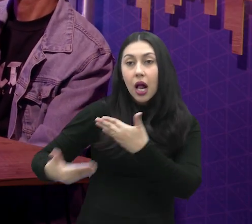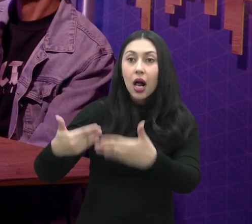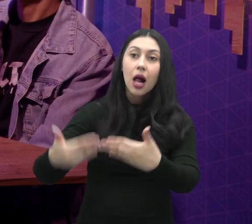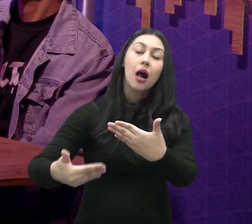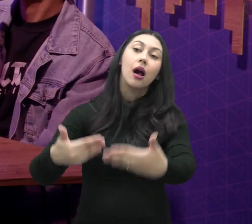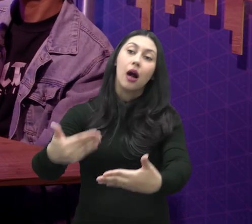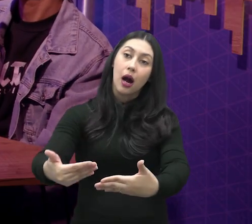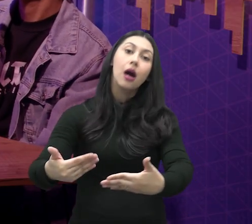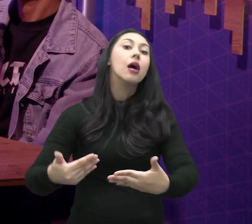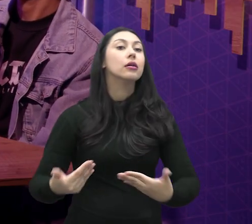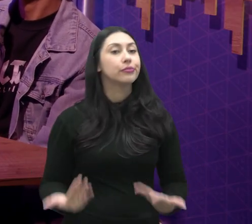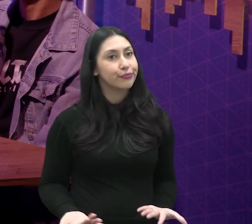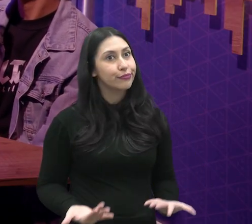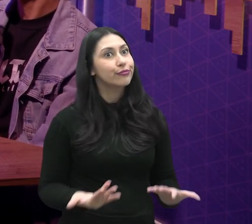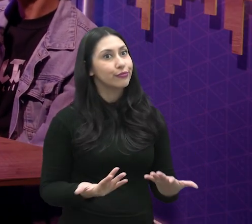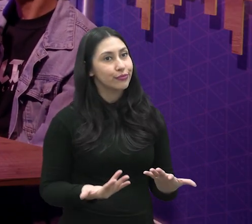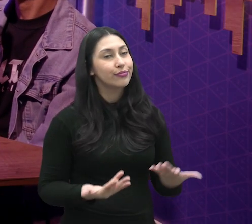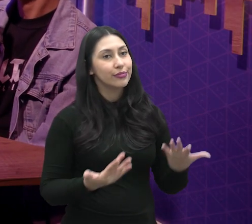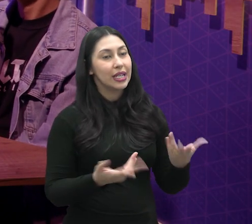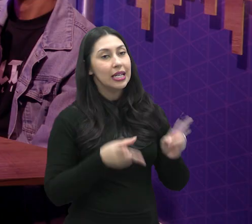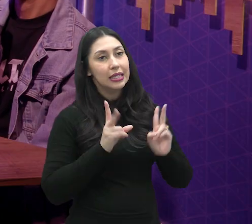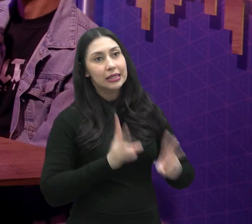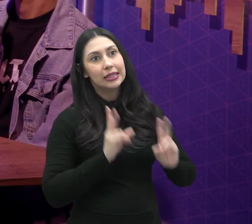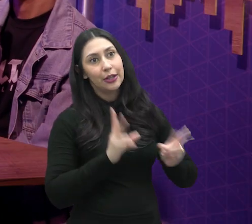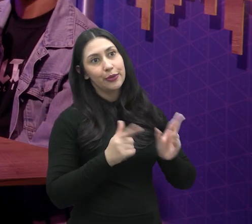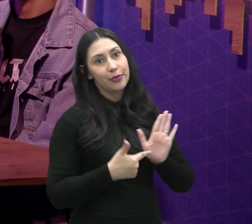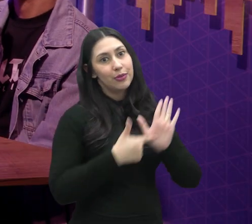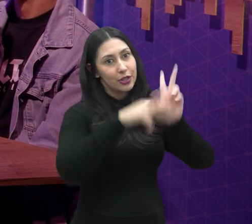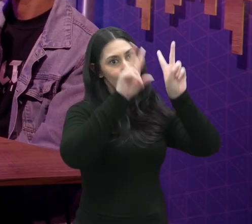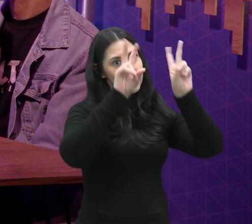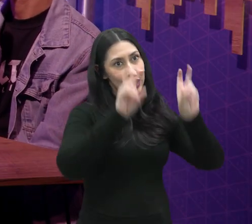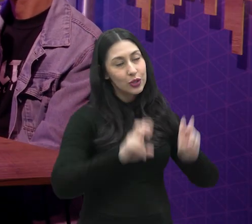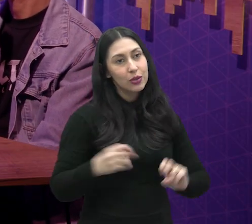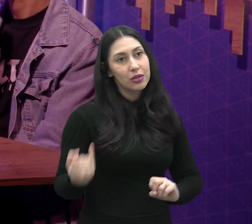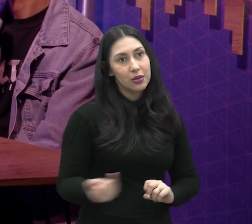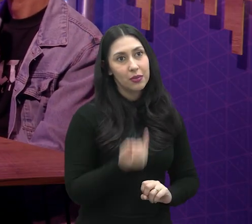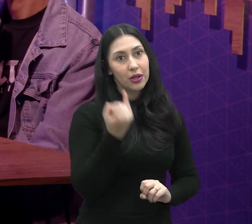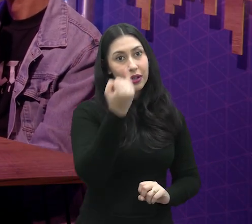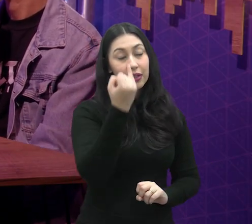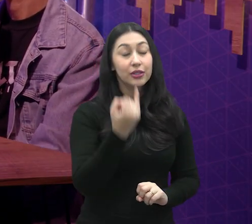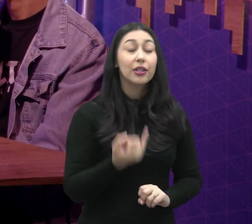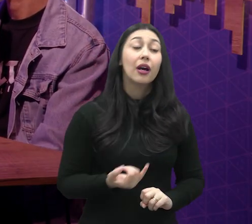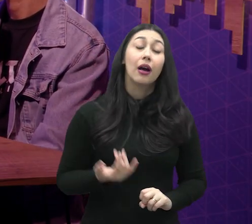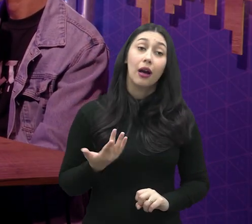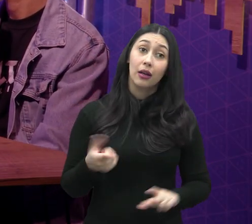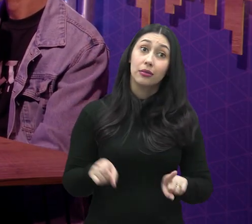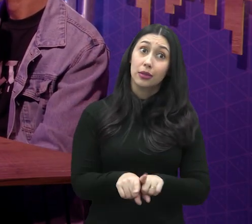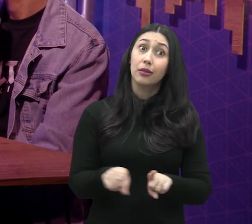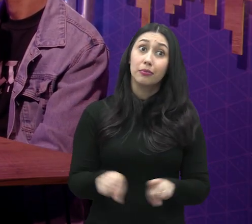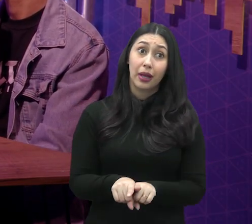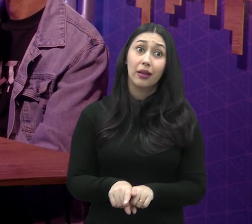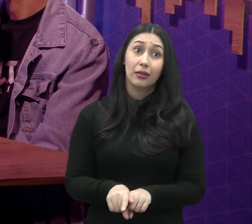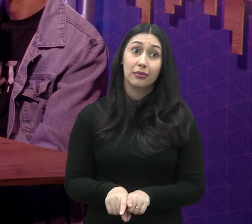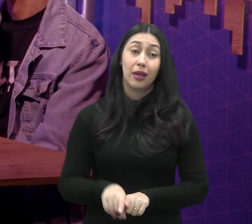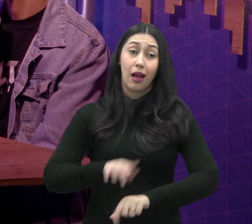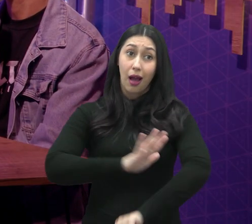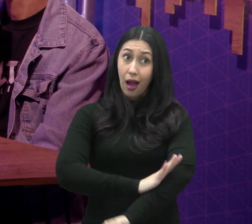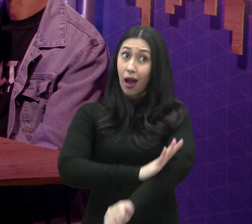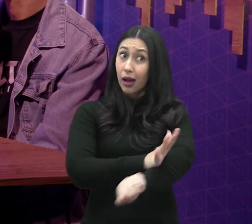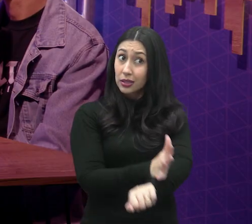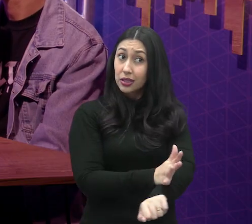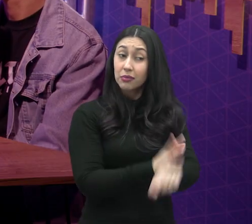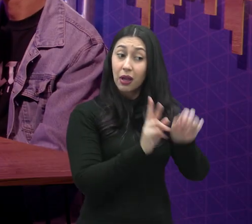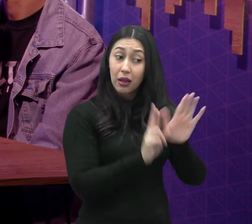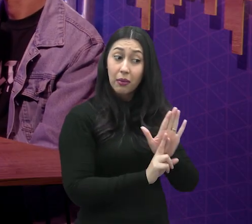trouxe. Trazendo tópicos sempre muito importantes às novelas. Outra questão também, racismo e representatividade, né? A